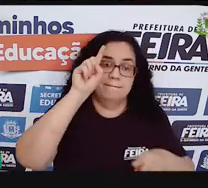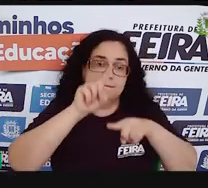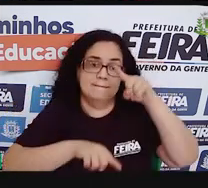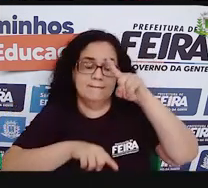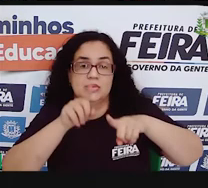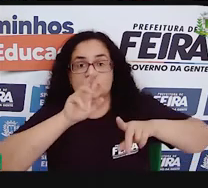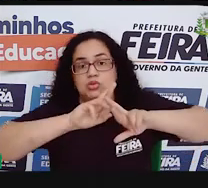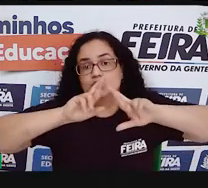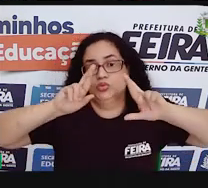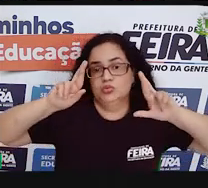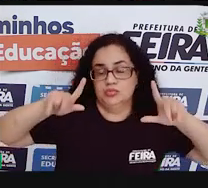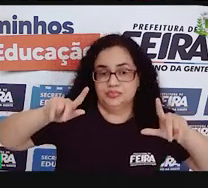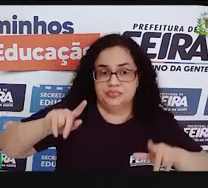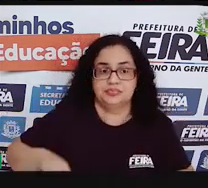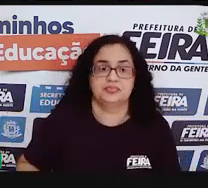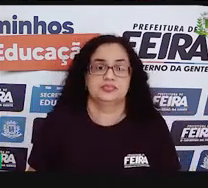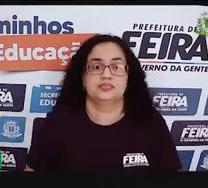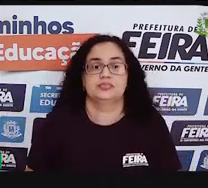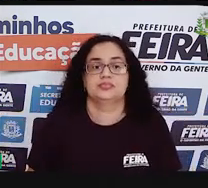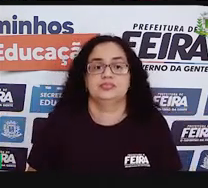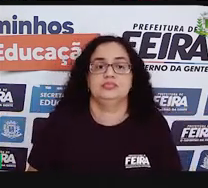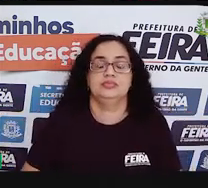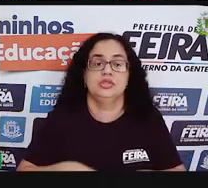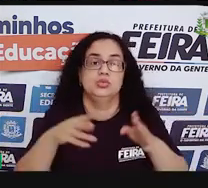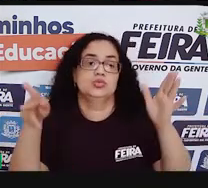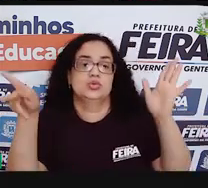materiais diferentes para perceber quais as